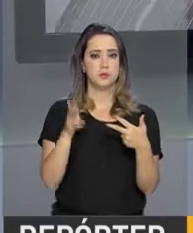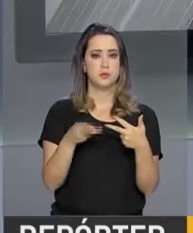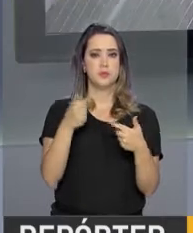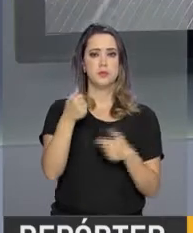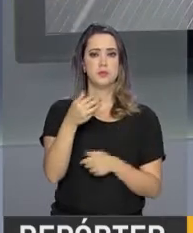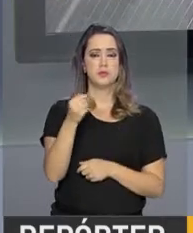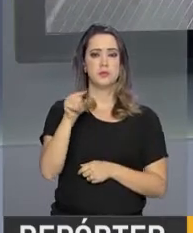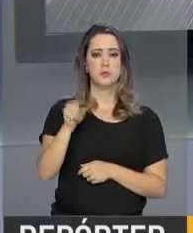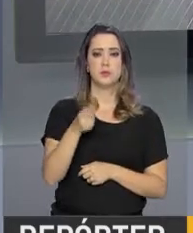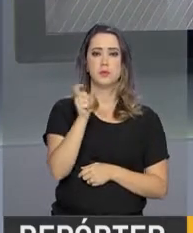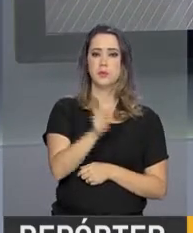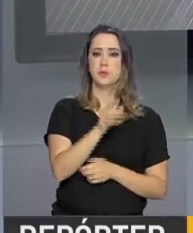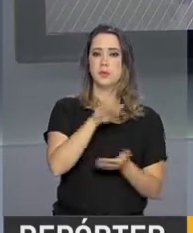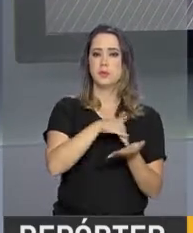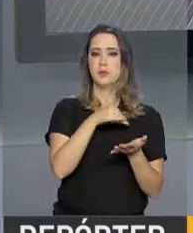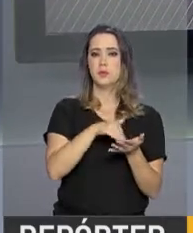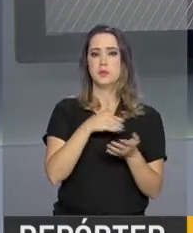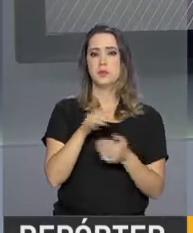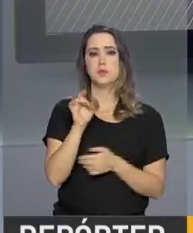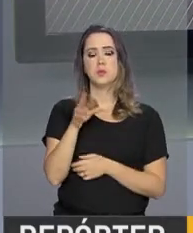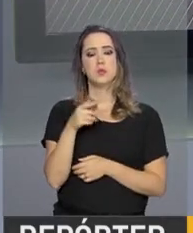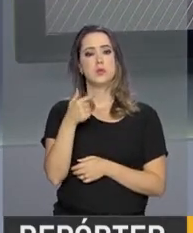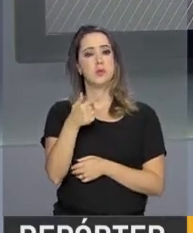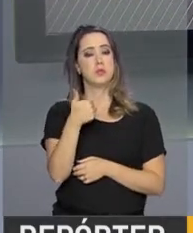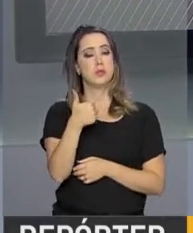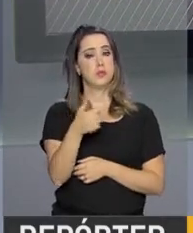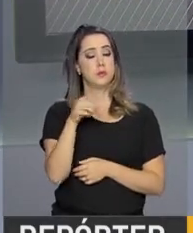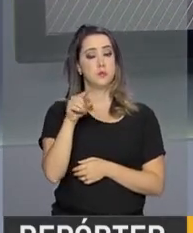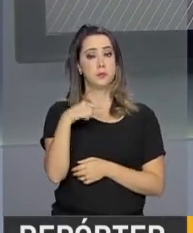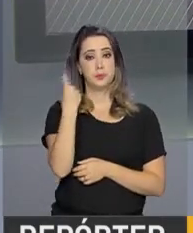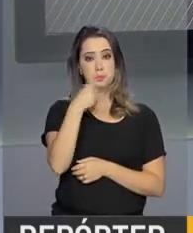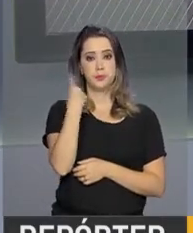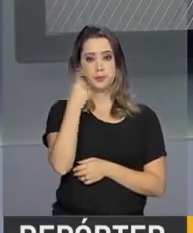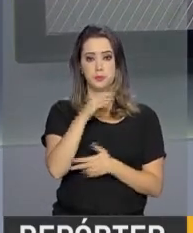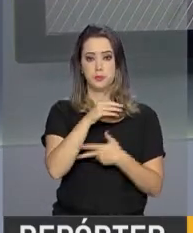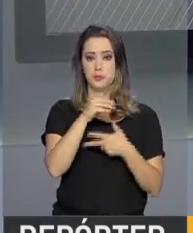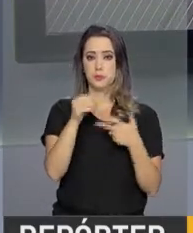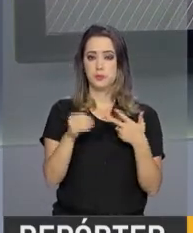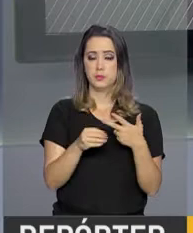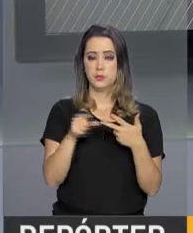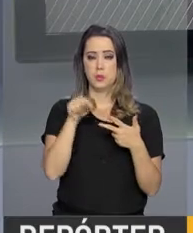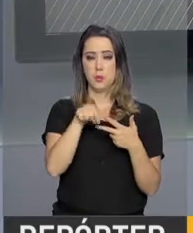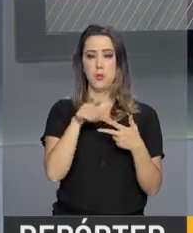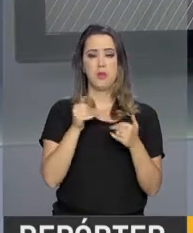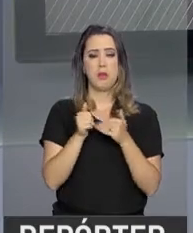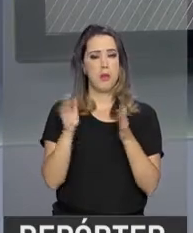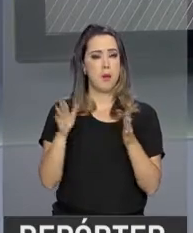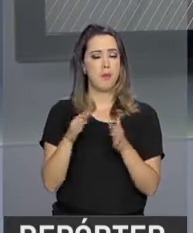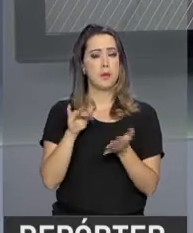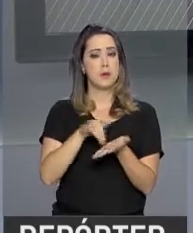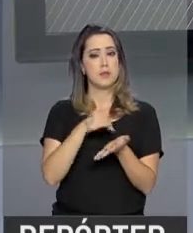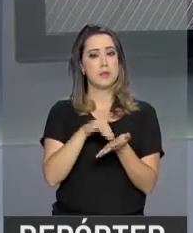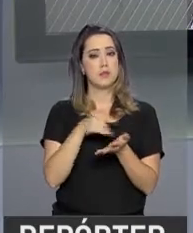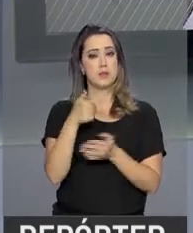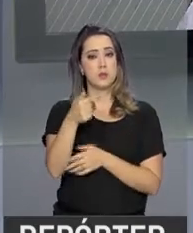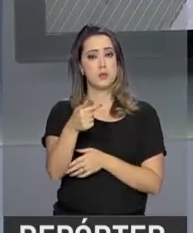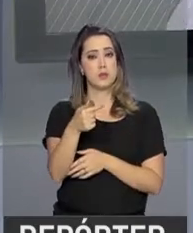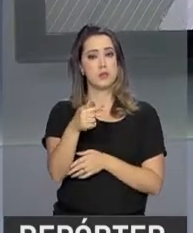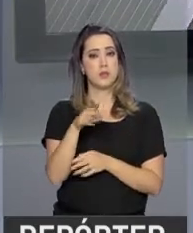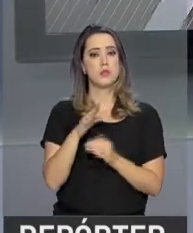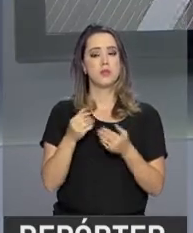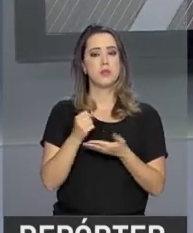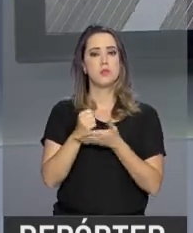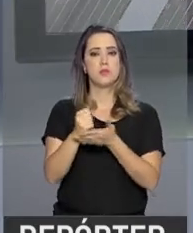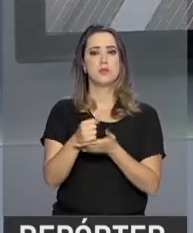milhões e setecentos mil inscritos em apenas 72 horas o sistema de inscrição foi aberto na segunda-feira dia 7 e vai ficar disponível